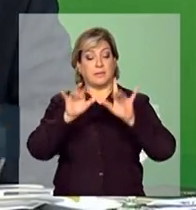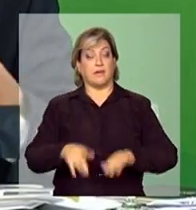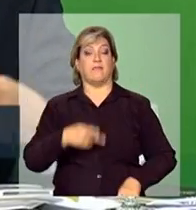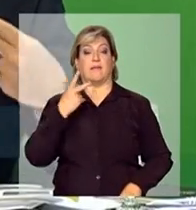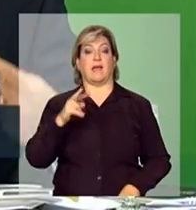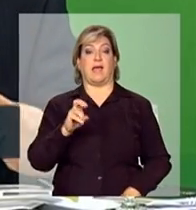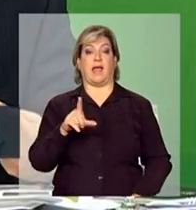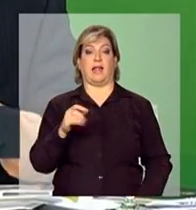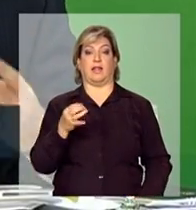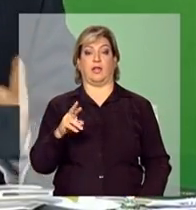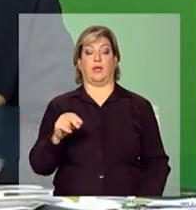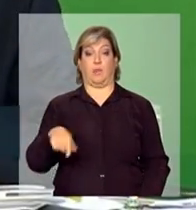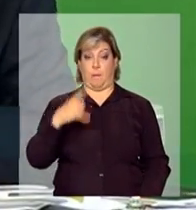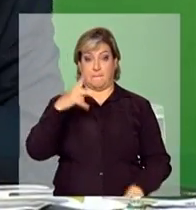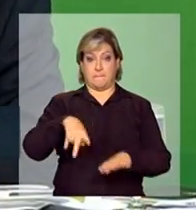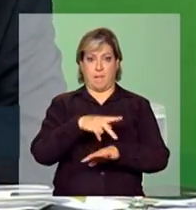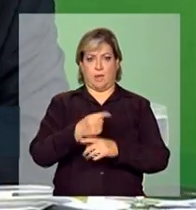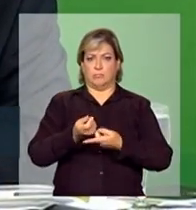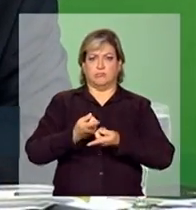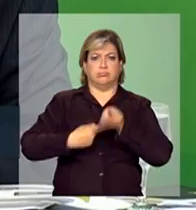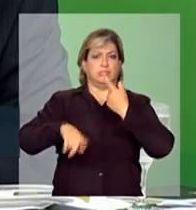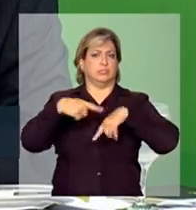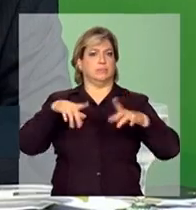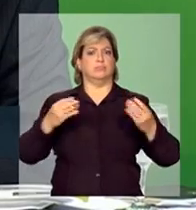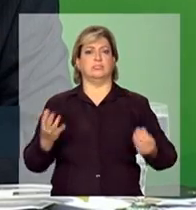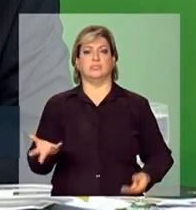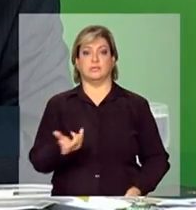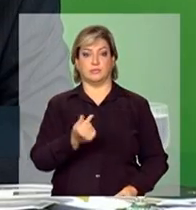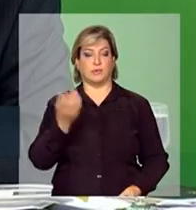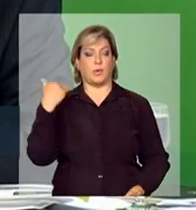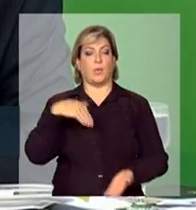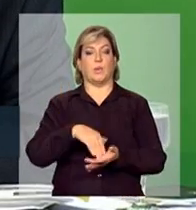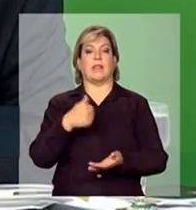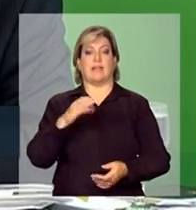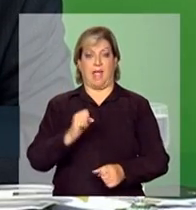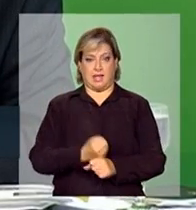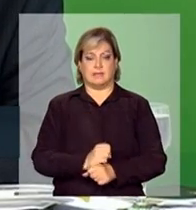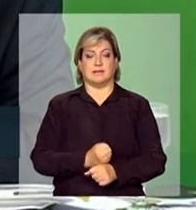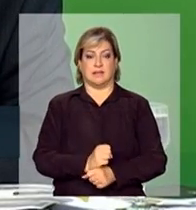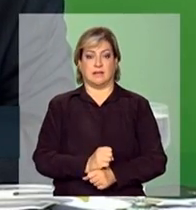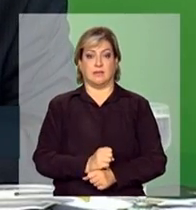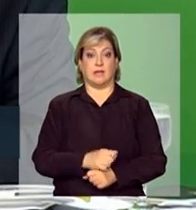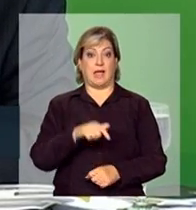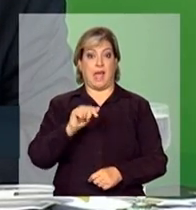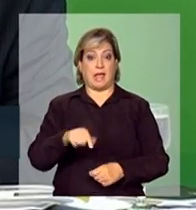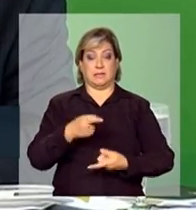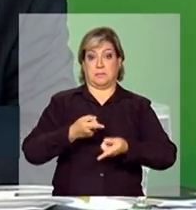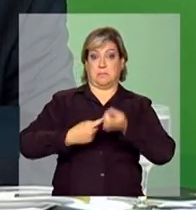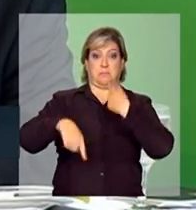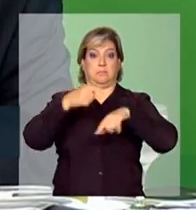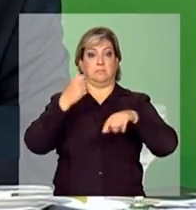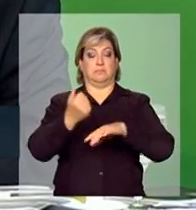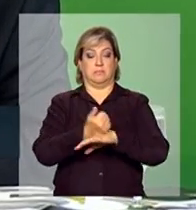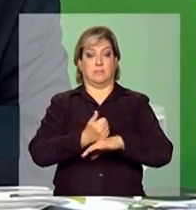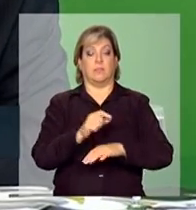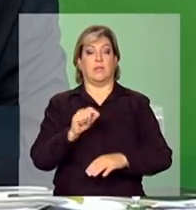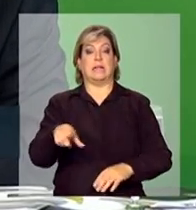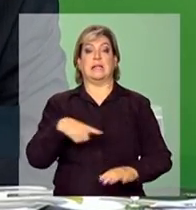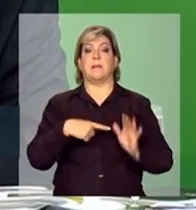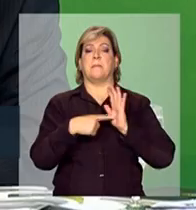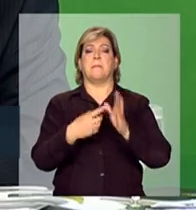um país com essas heranças deu um salto Extra ordinário na última década e esse salto extraordinário tá presente em muitos